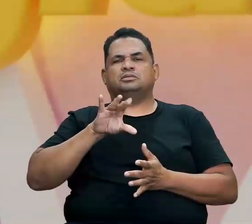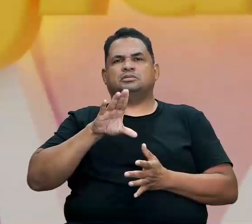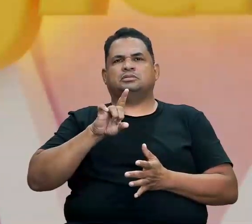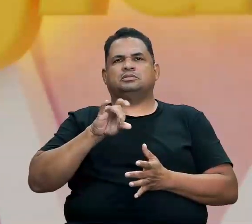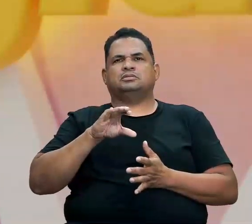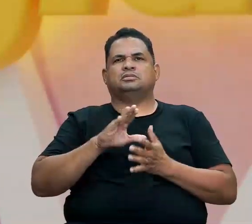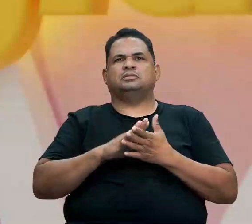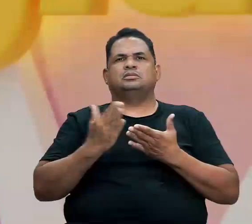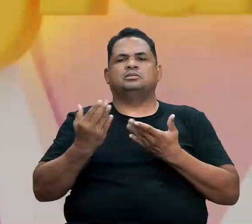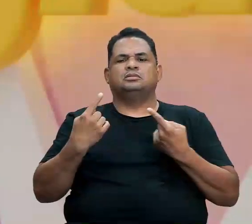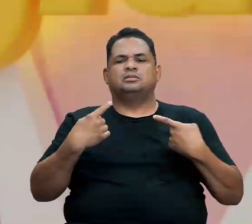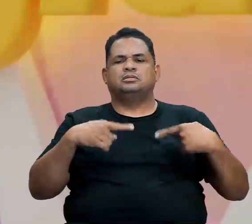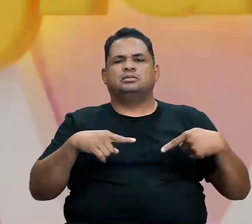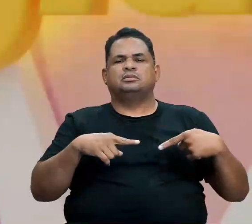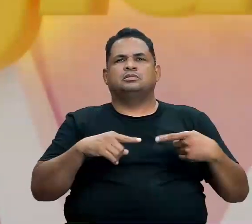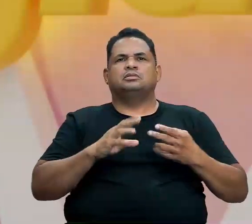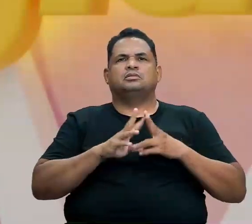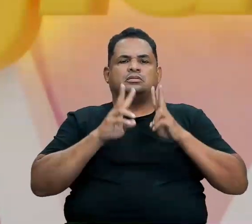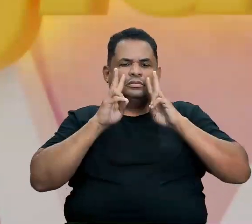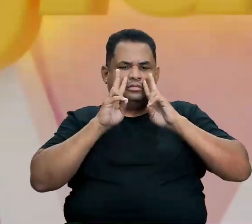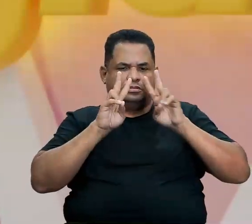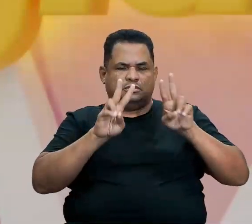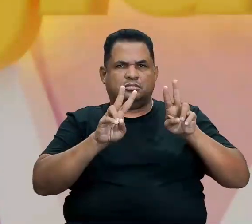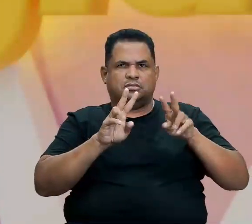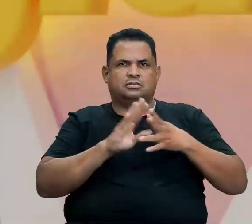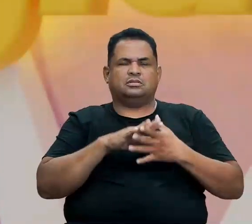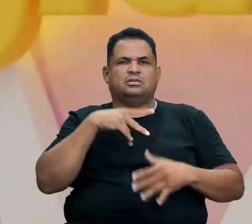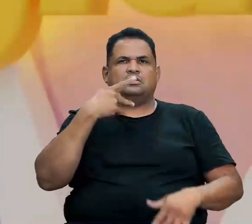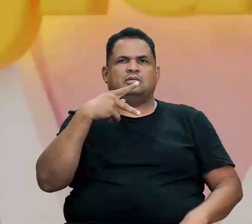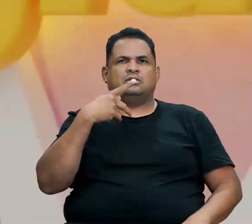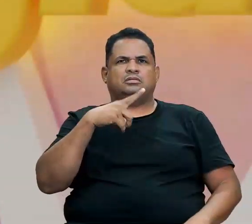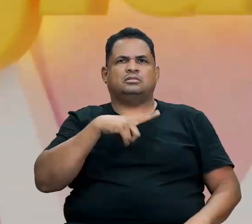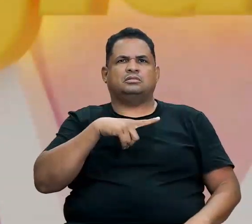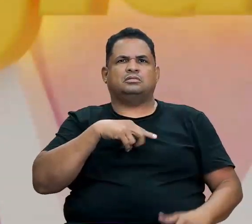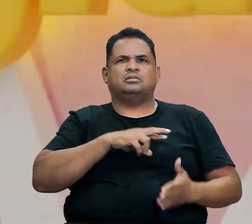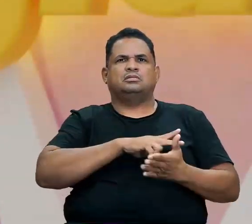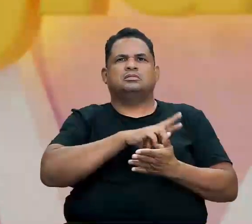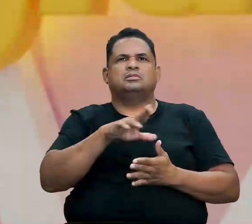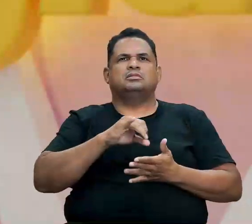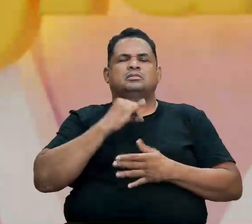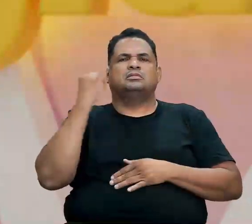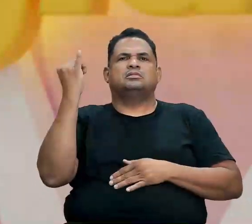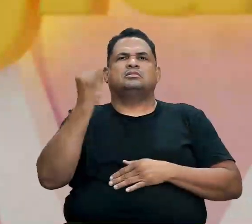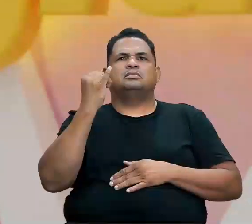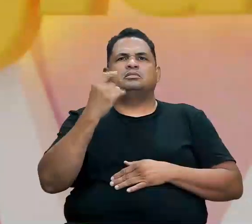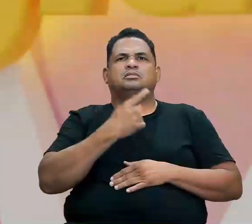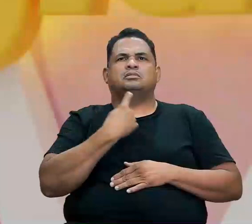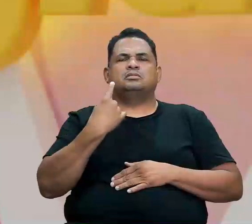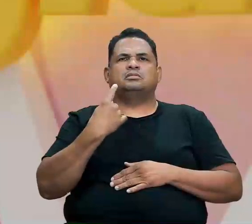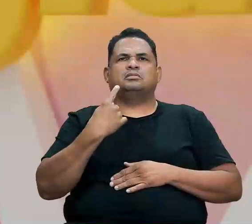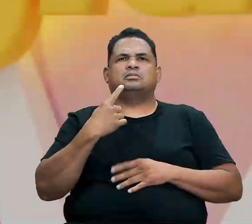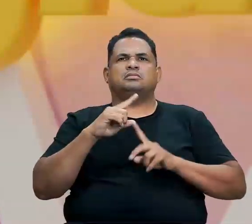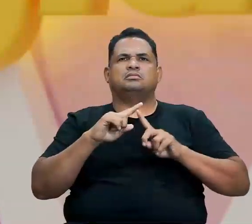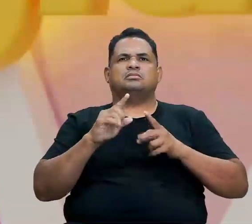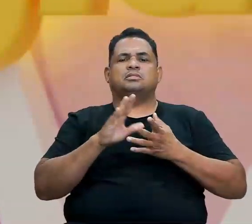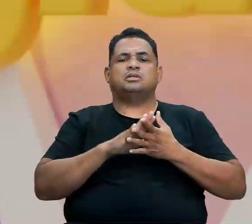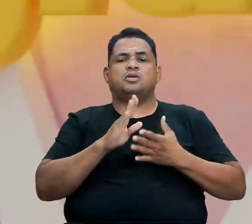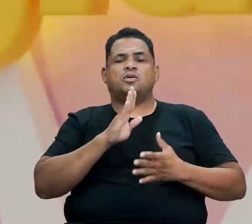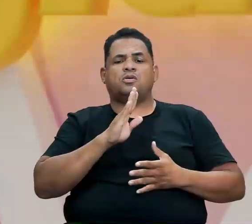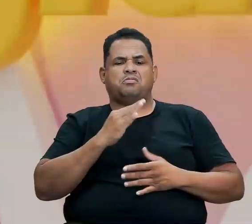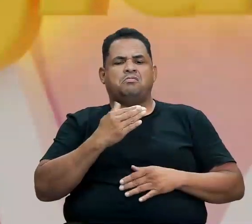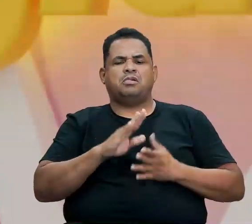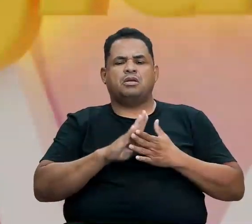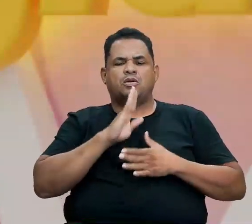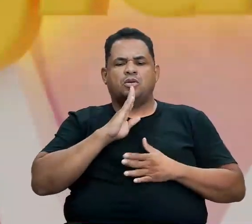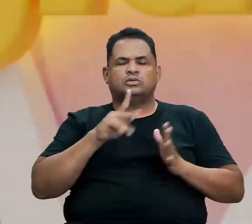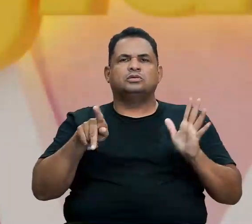vem contrapor essa visão e dizer, olha, a diversidade ela é importante para nós, inclusive para a gente se reconhecer enquanto